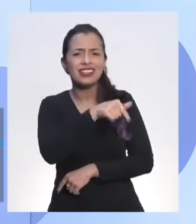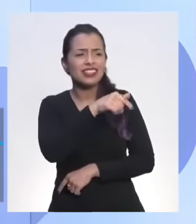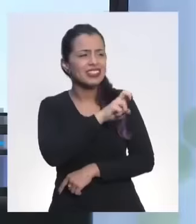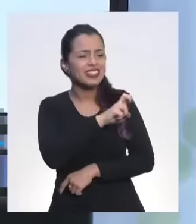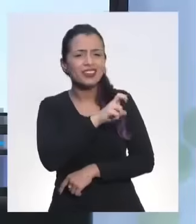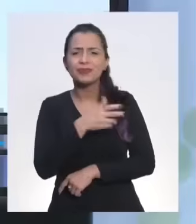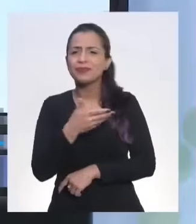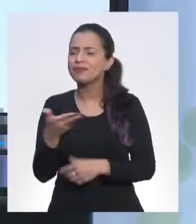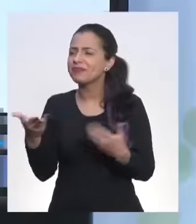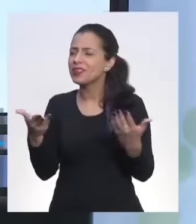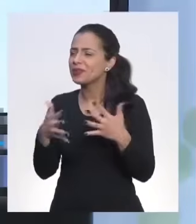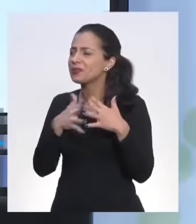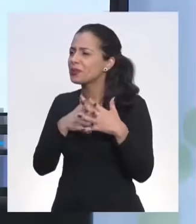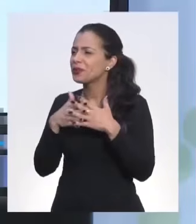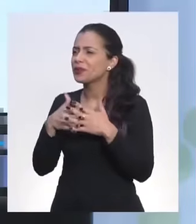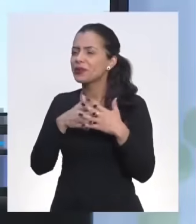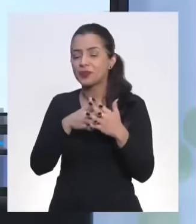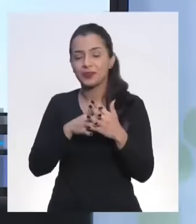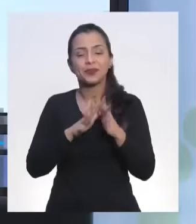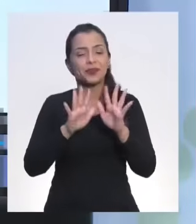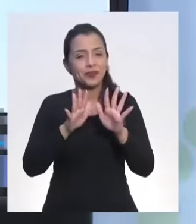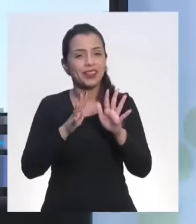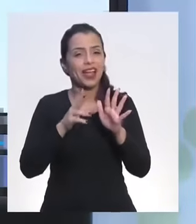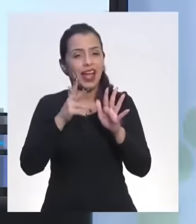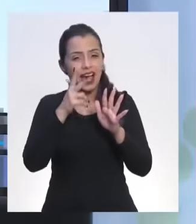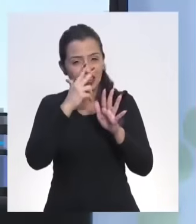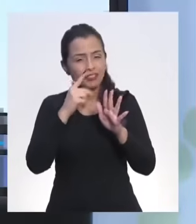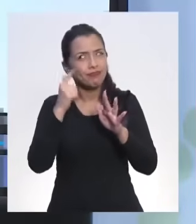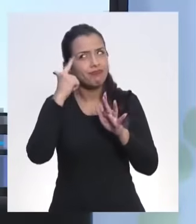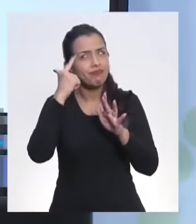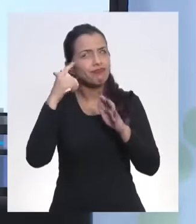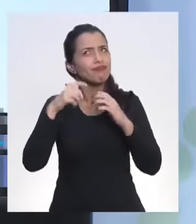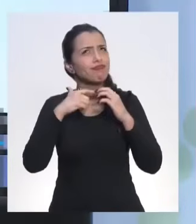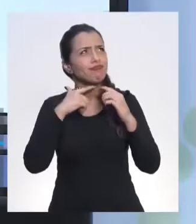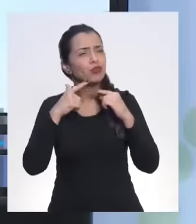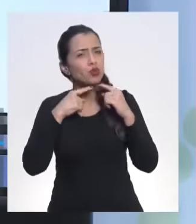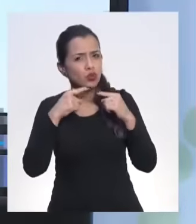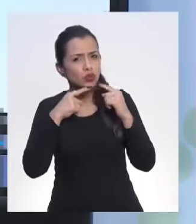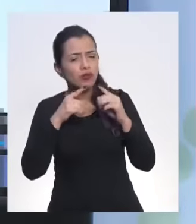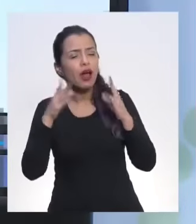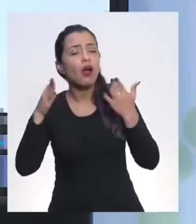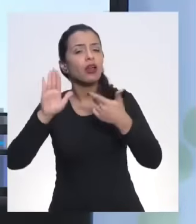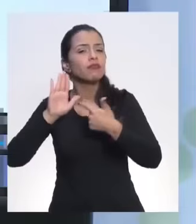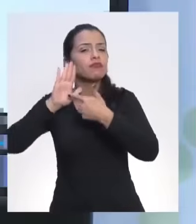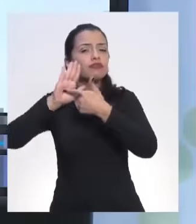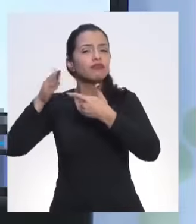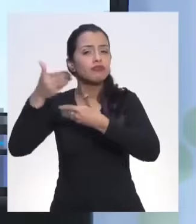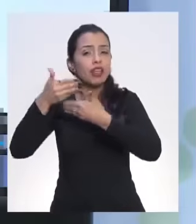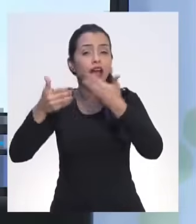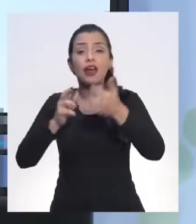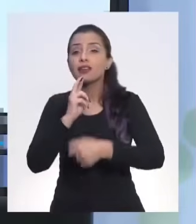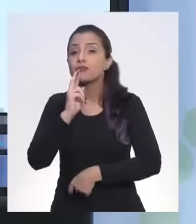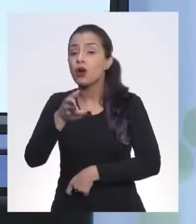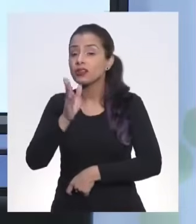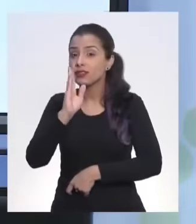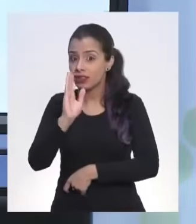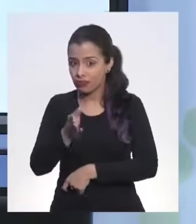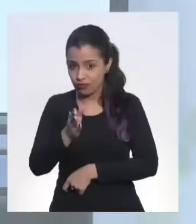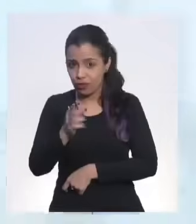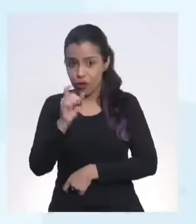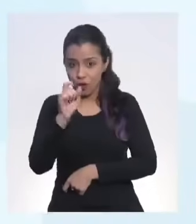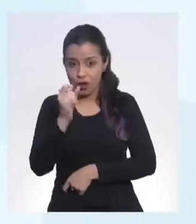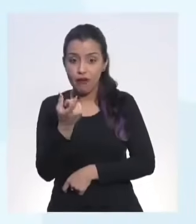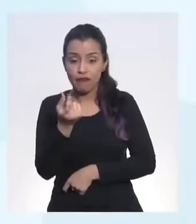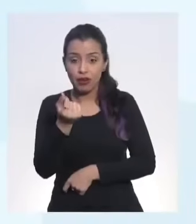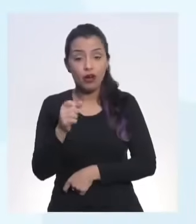Então, acredito que para essa atividade tenha gerado um pouquinho de dúvida. Vou colocar na tela para vocês a resposta. Então, a resposta aí